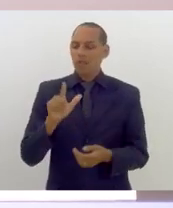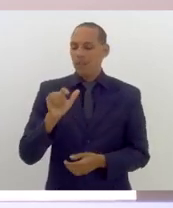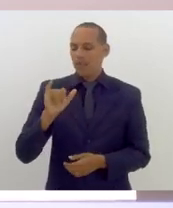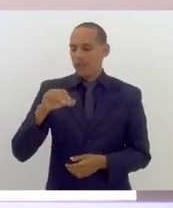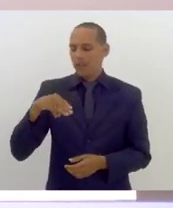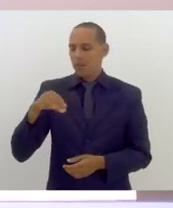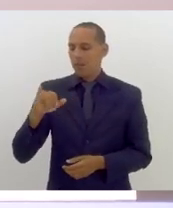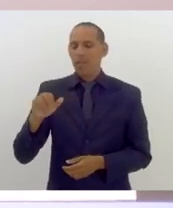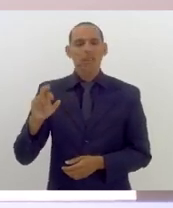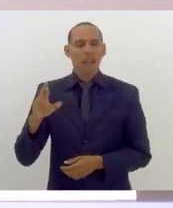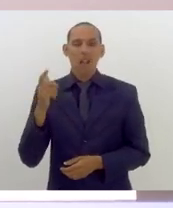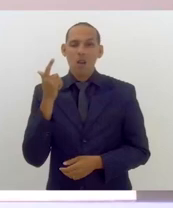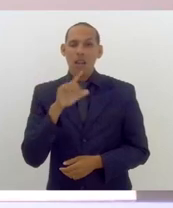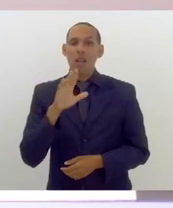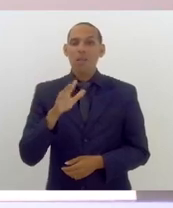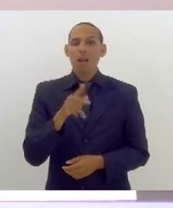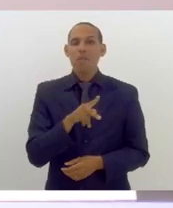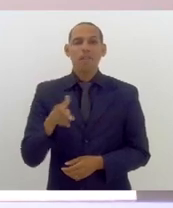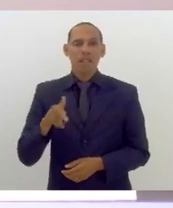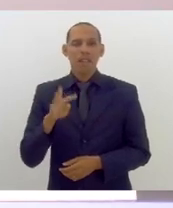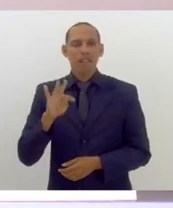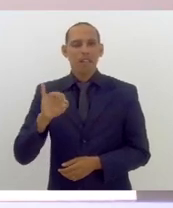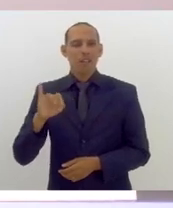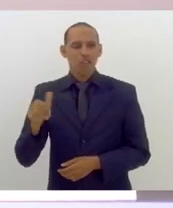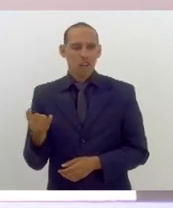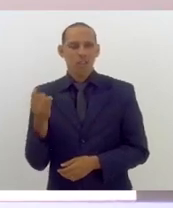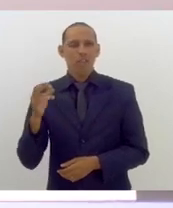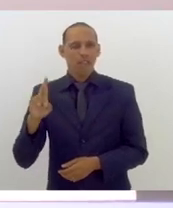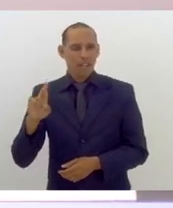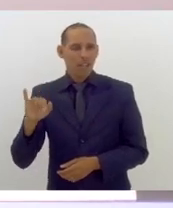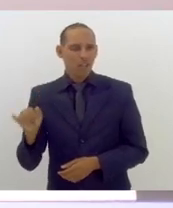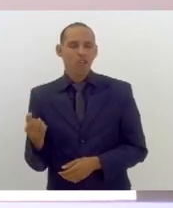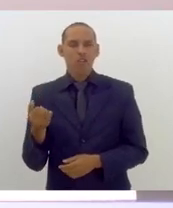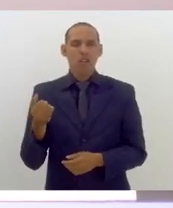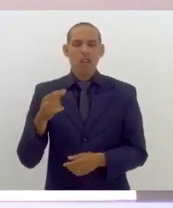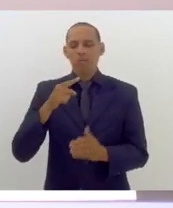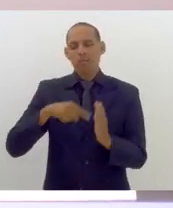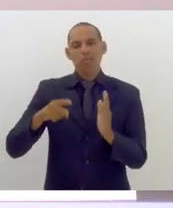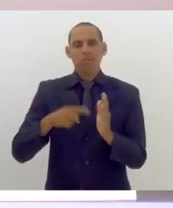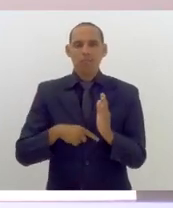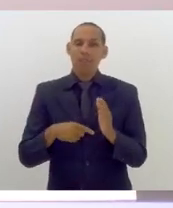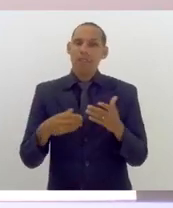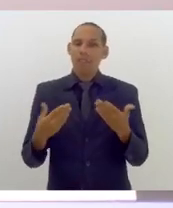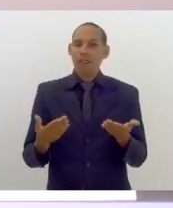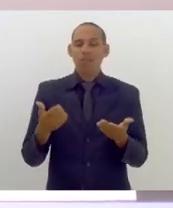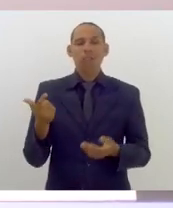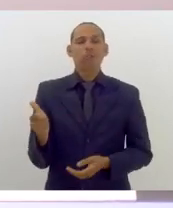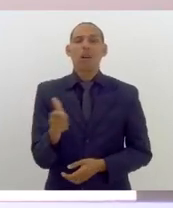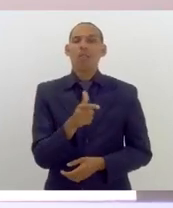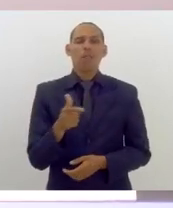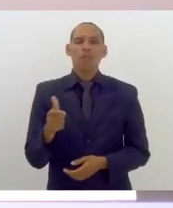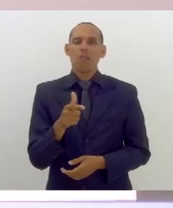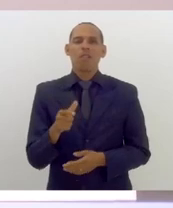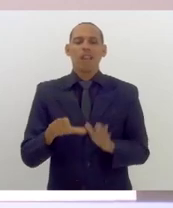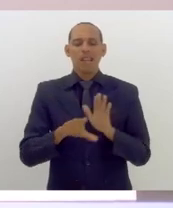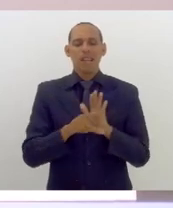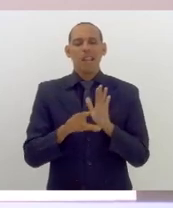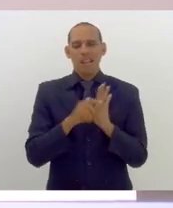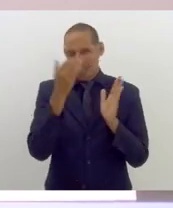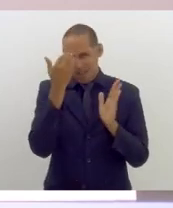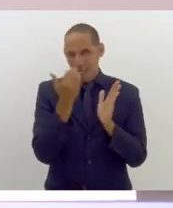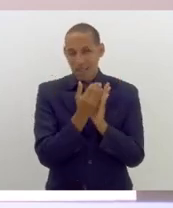que já foi suspensa pelo presidente Tribunal de Justiça do Rio de Janeiro assim diante da ausência da legitimidade ativa